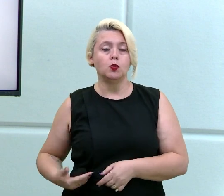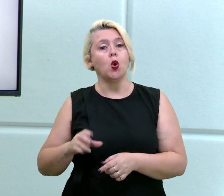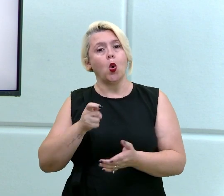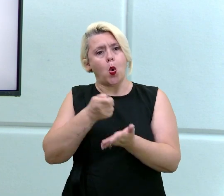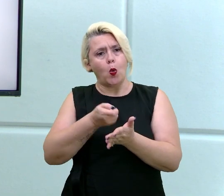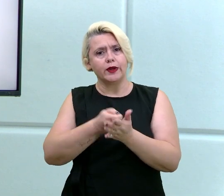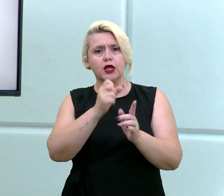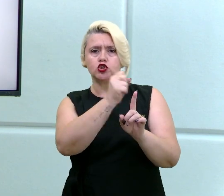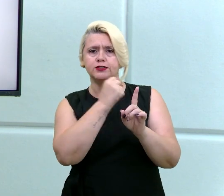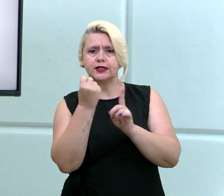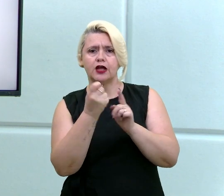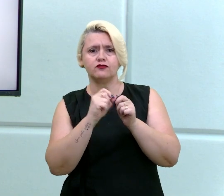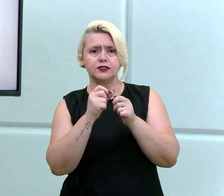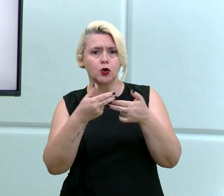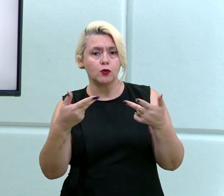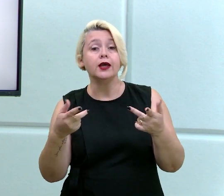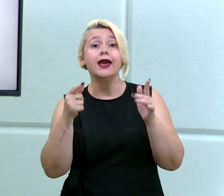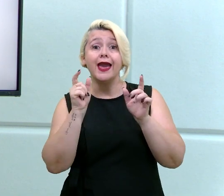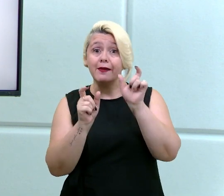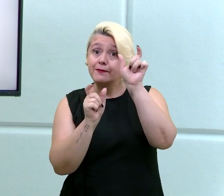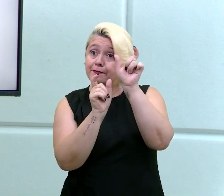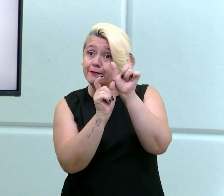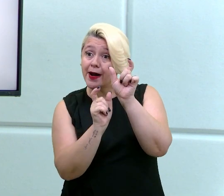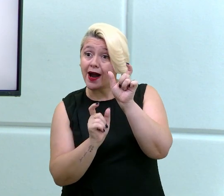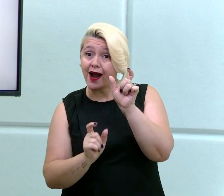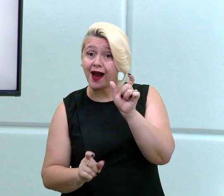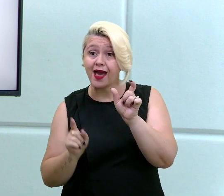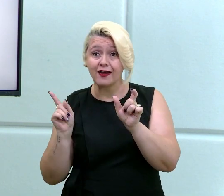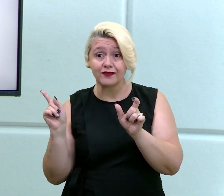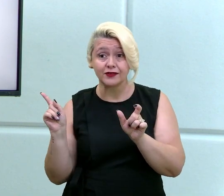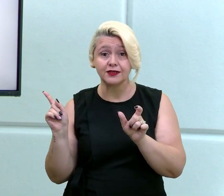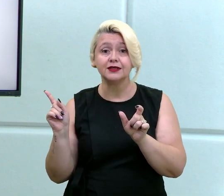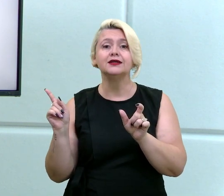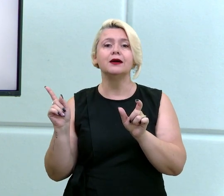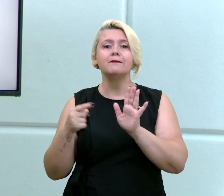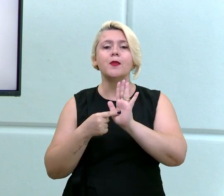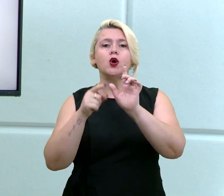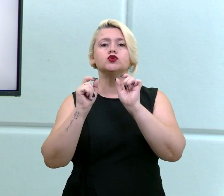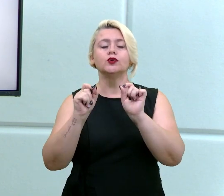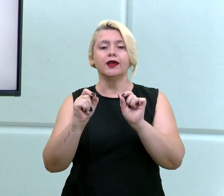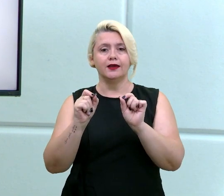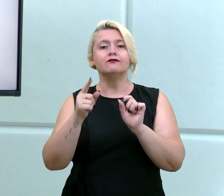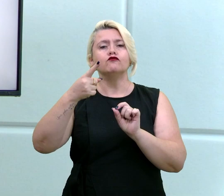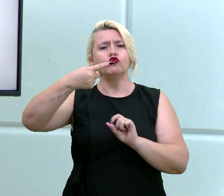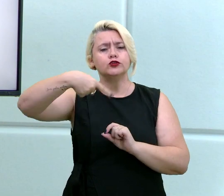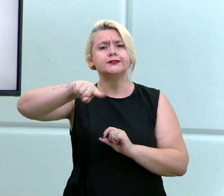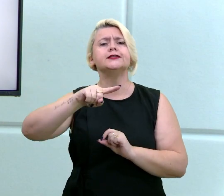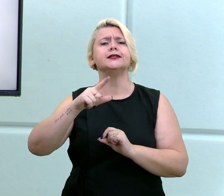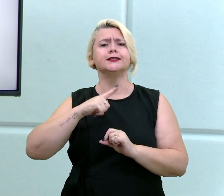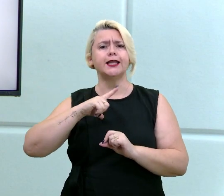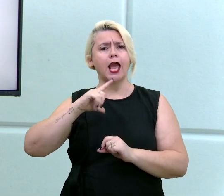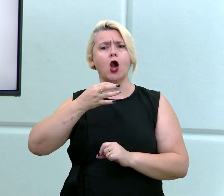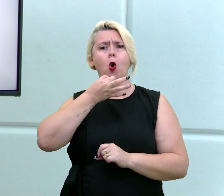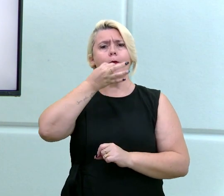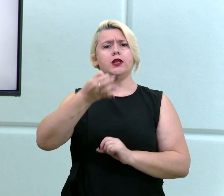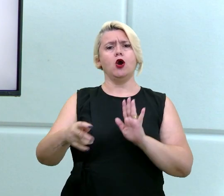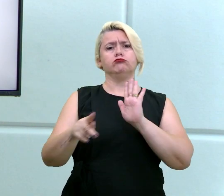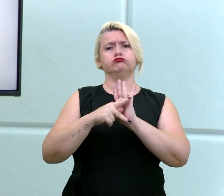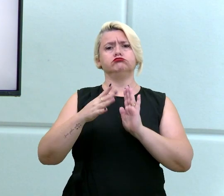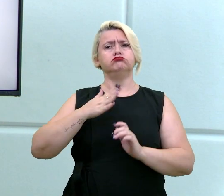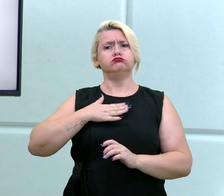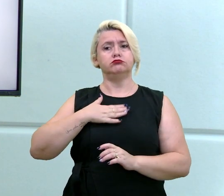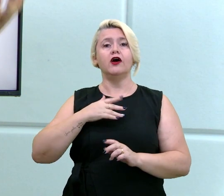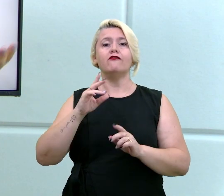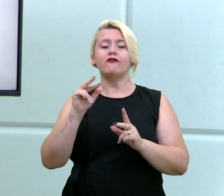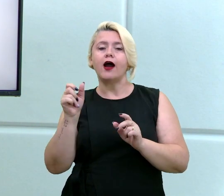alguma coisa. Essas expressões dão personalidade para o seu texto, são marcadores do seu discurso. Tudo isso